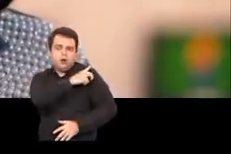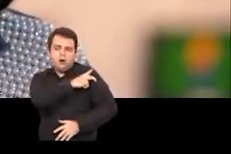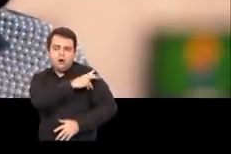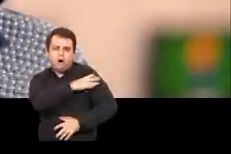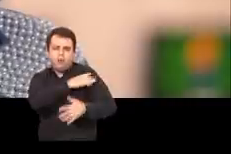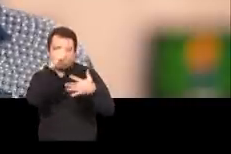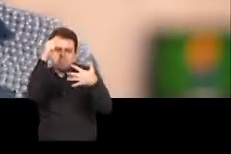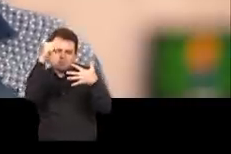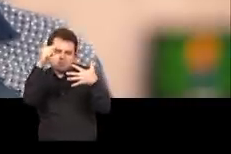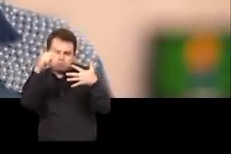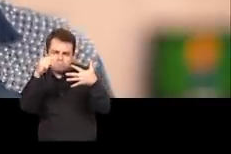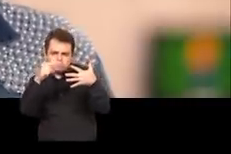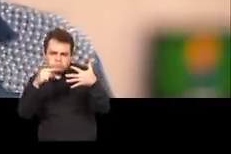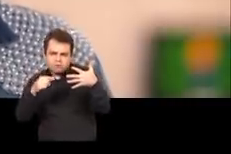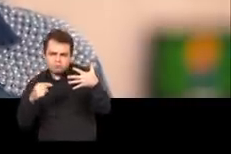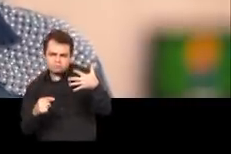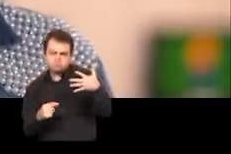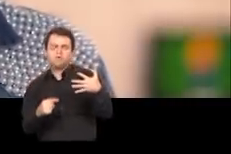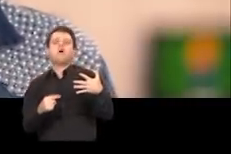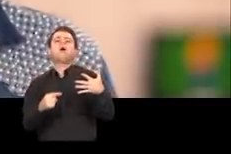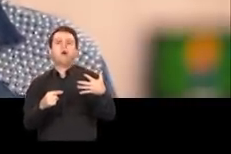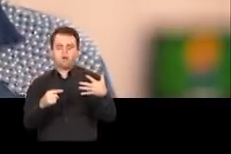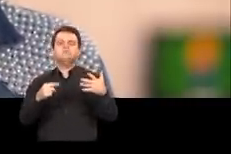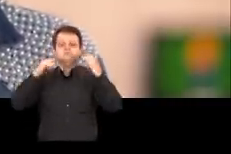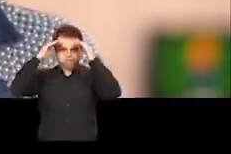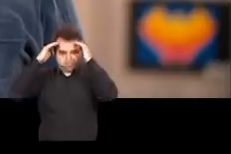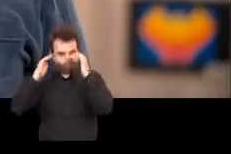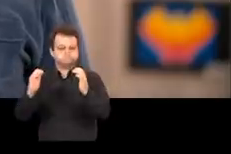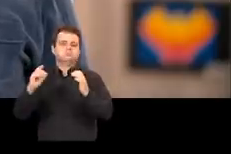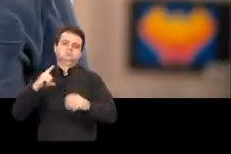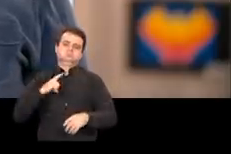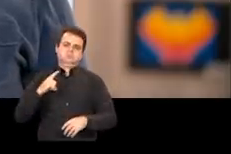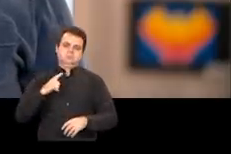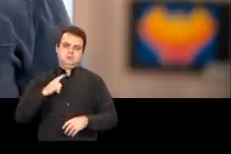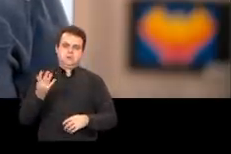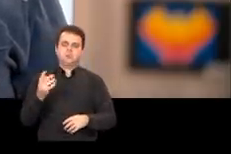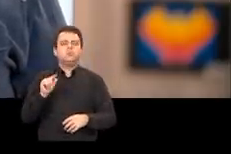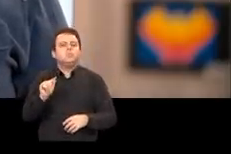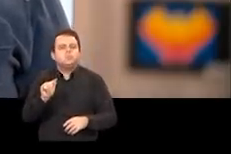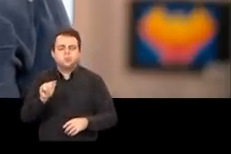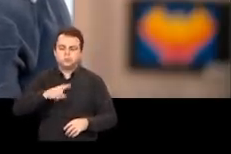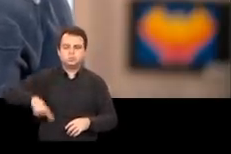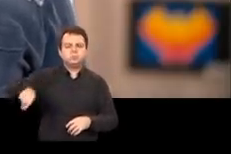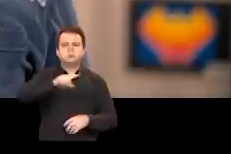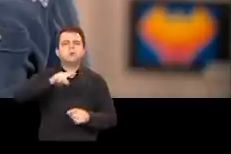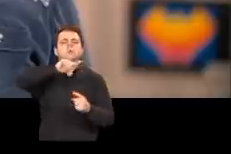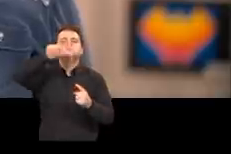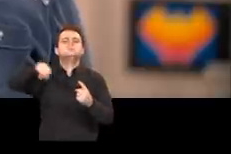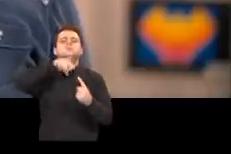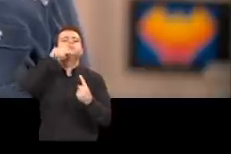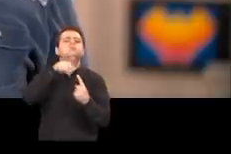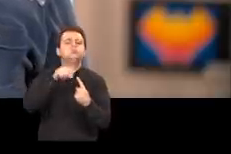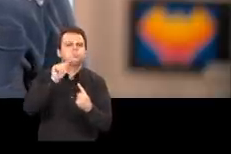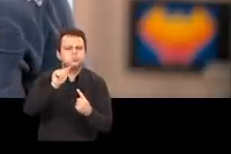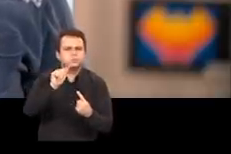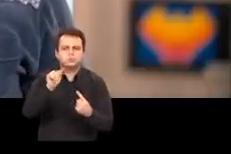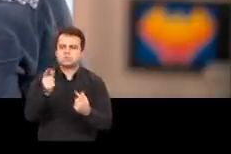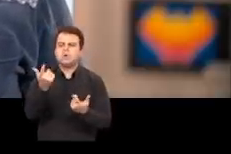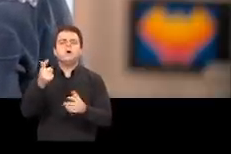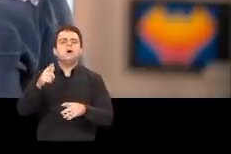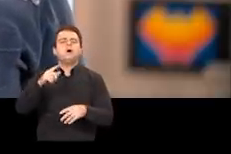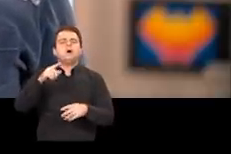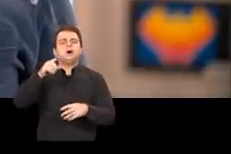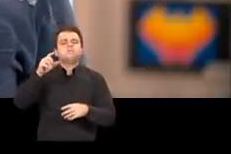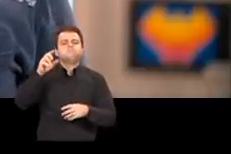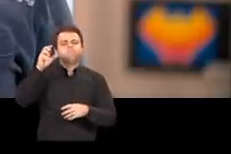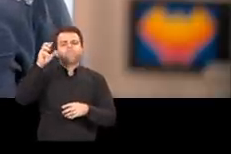cada etapa, arrolados no currículo paulista, buscando também esse conhecimento que nós